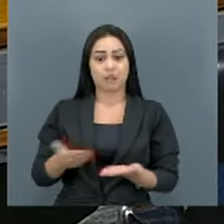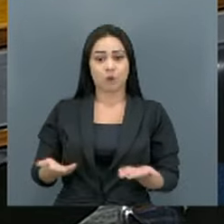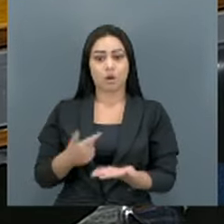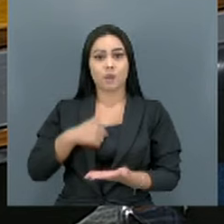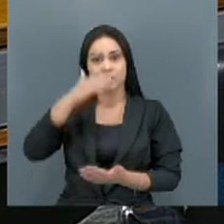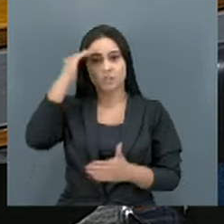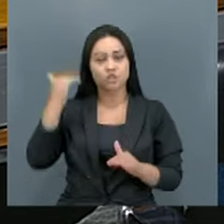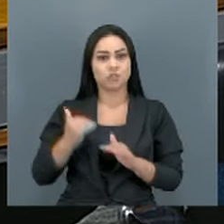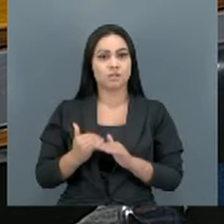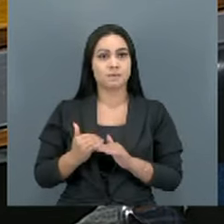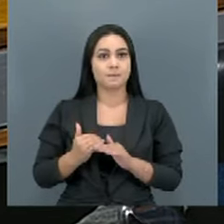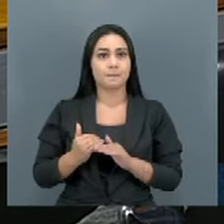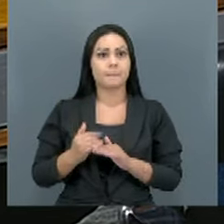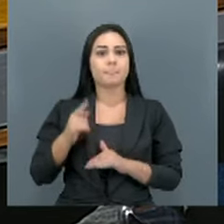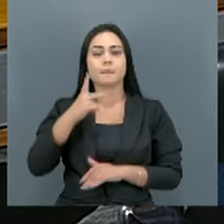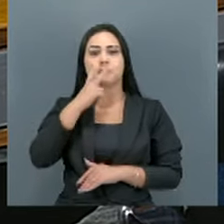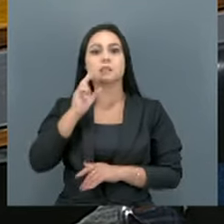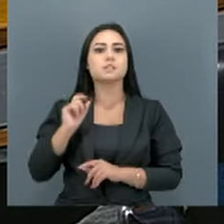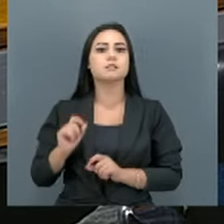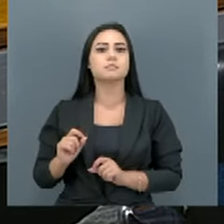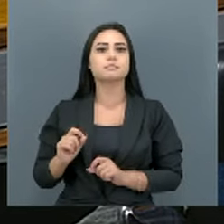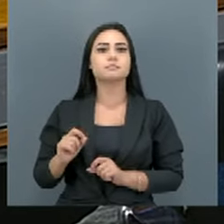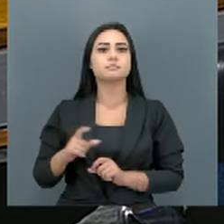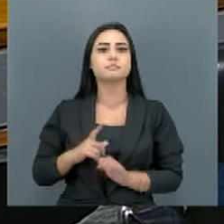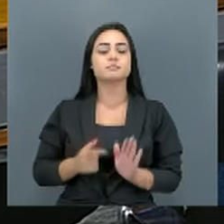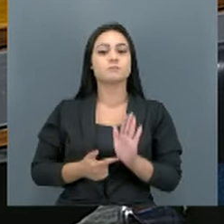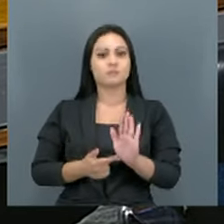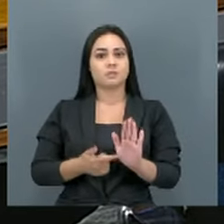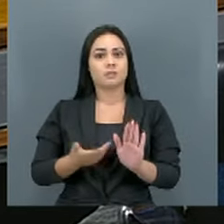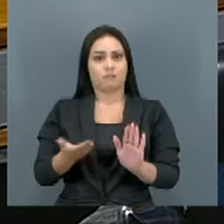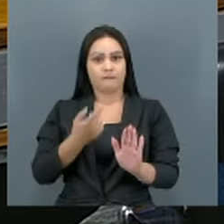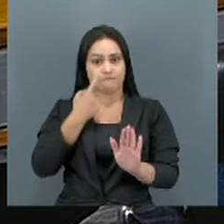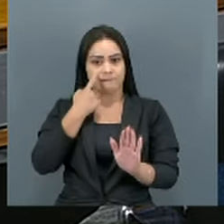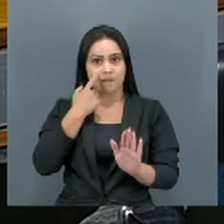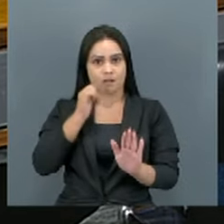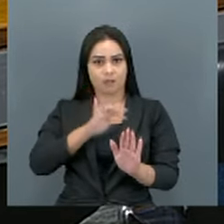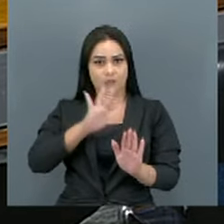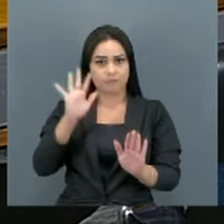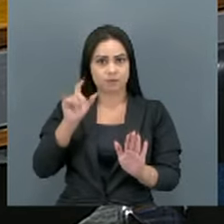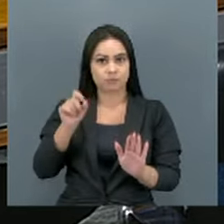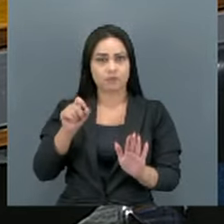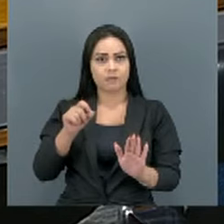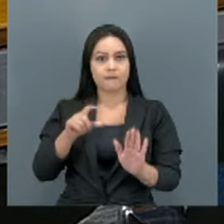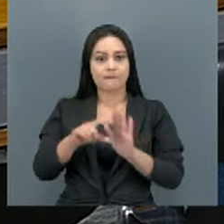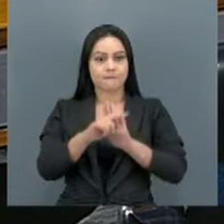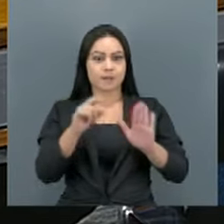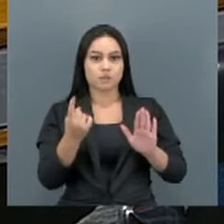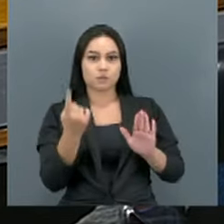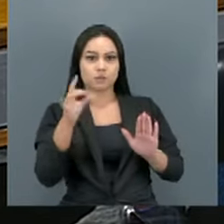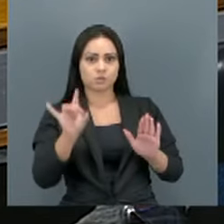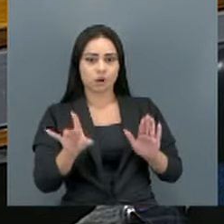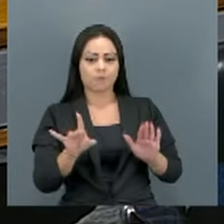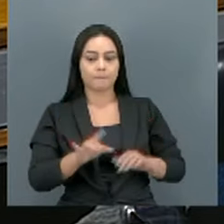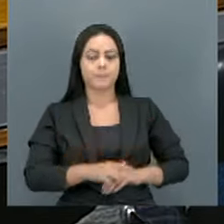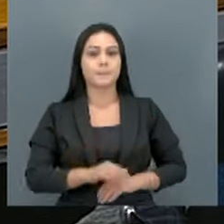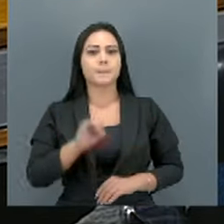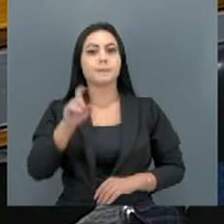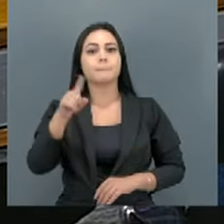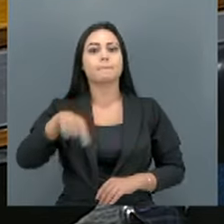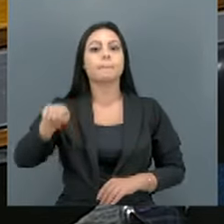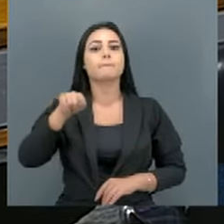entendi, o senhor parece que expressou, e eu queria ver isso claramente, em uma frase só, se os